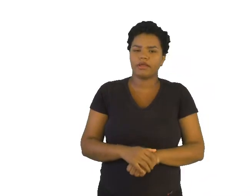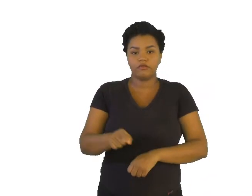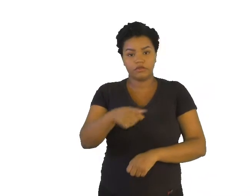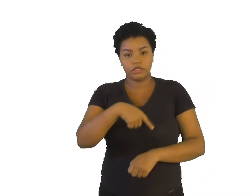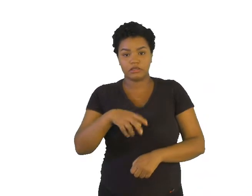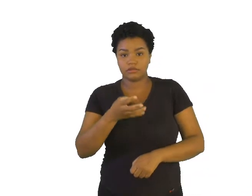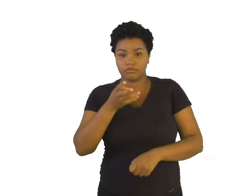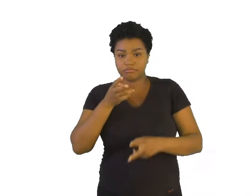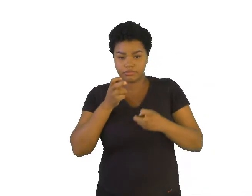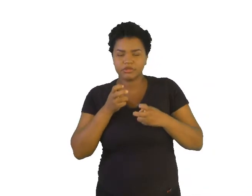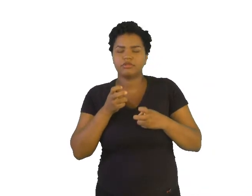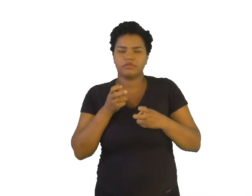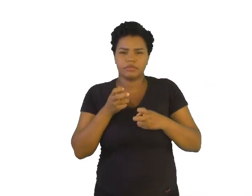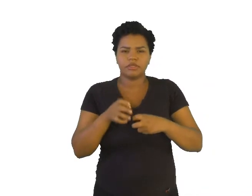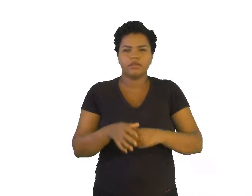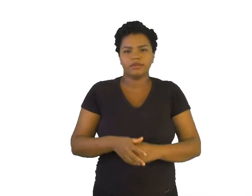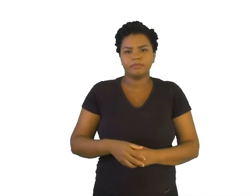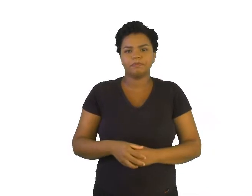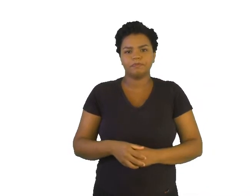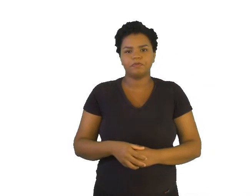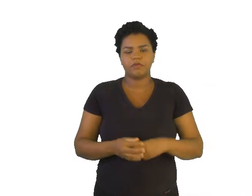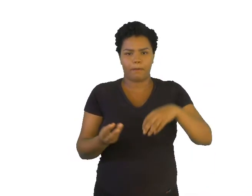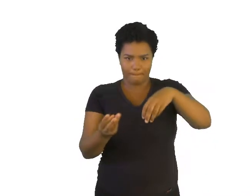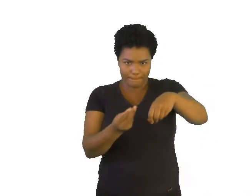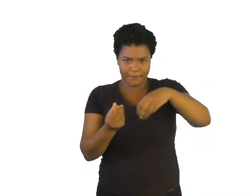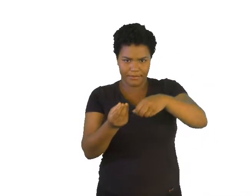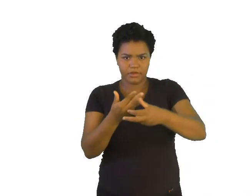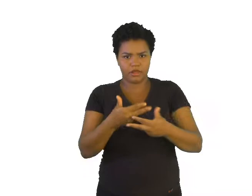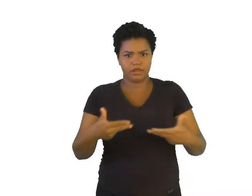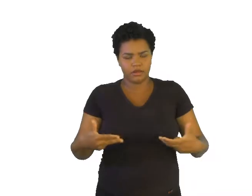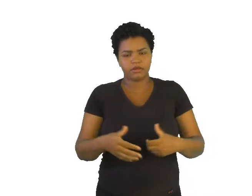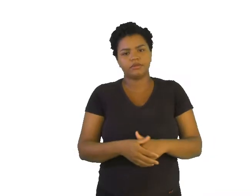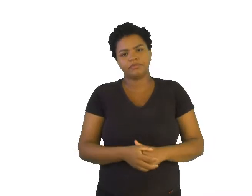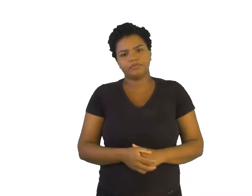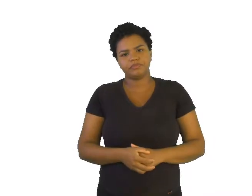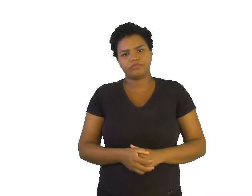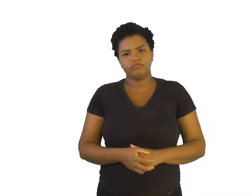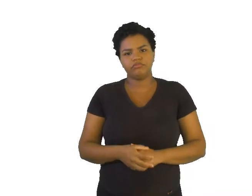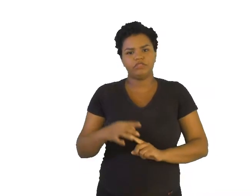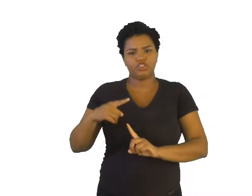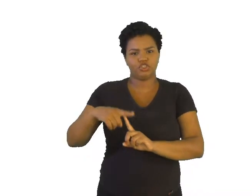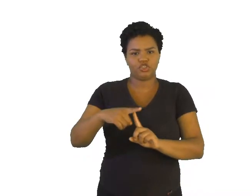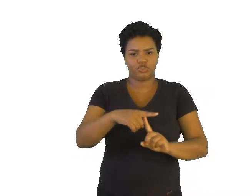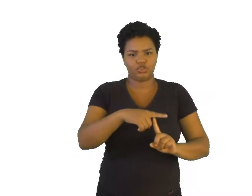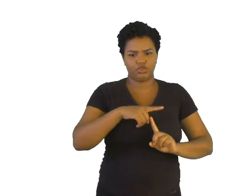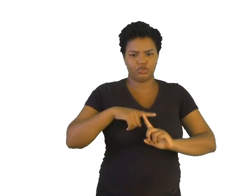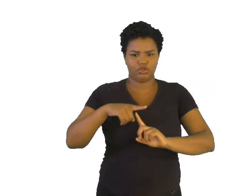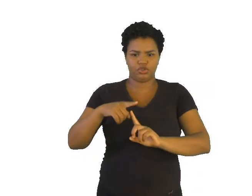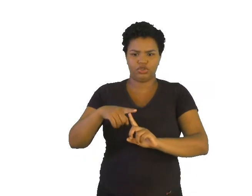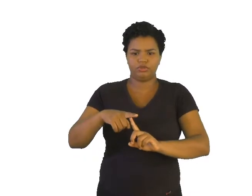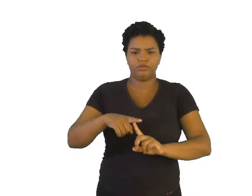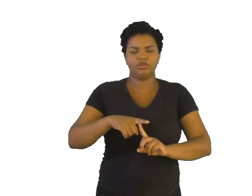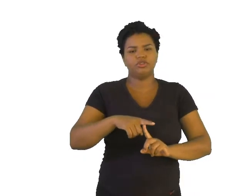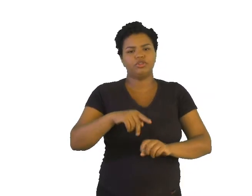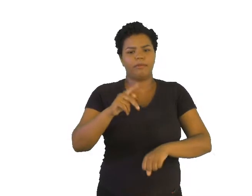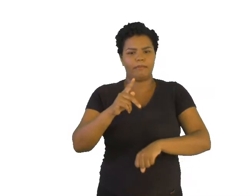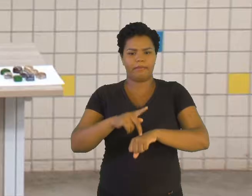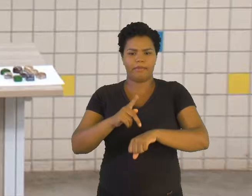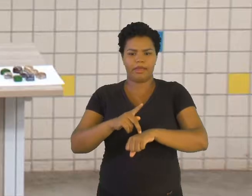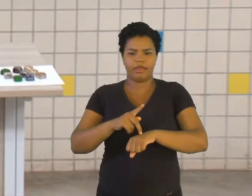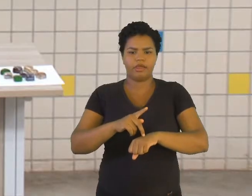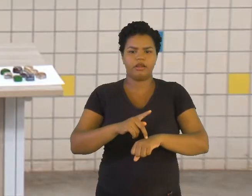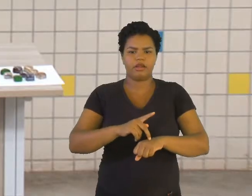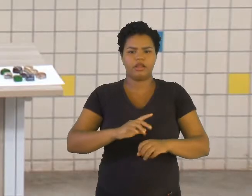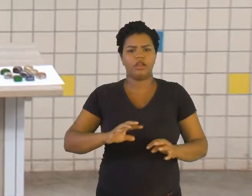observar que os minérios, que são os tipos de rochas existentes em todo o nosso planeta,